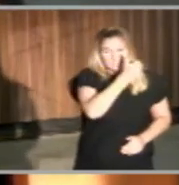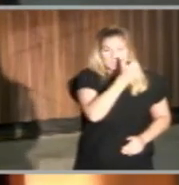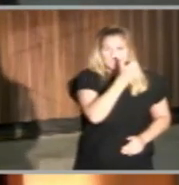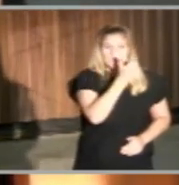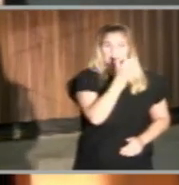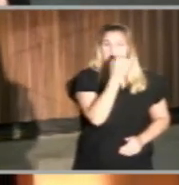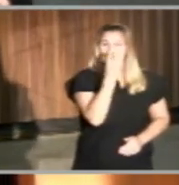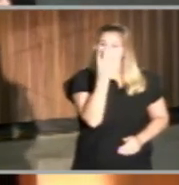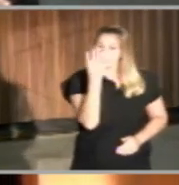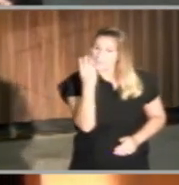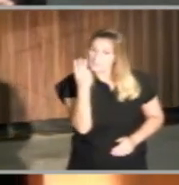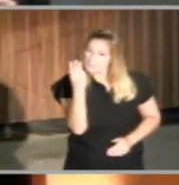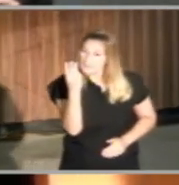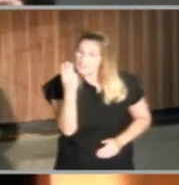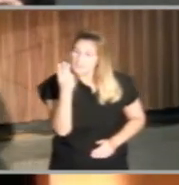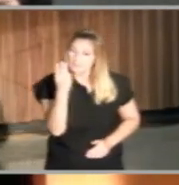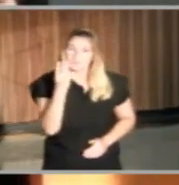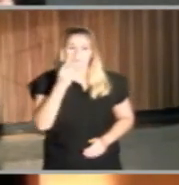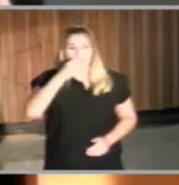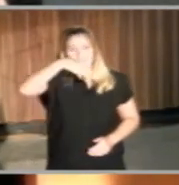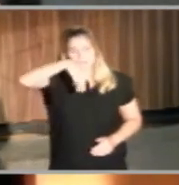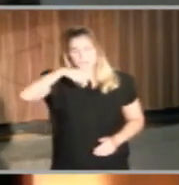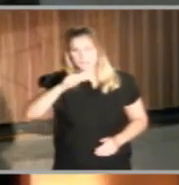13 de maio de quando?